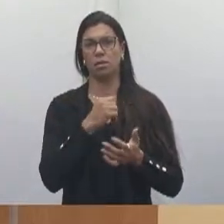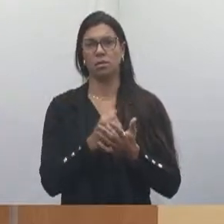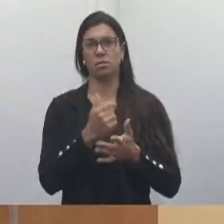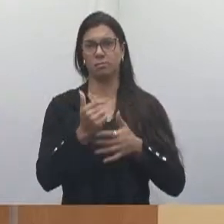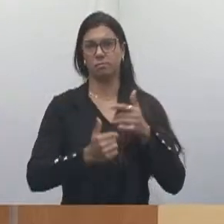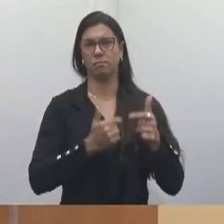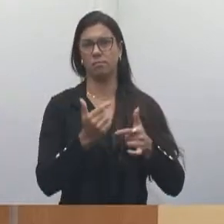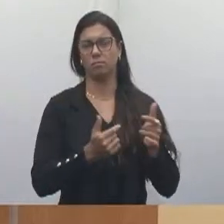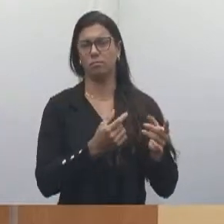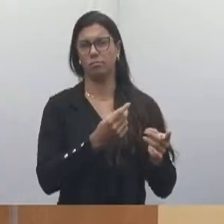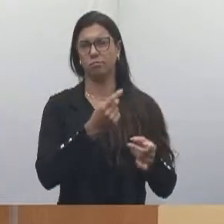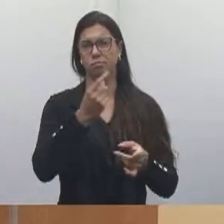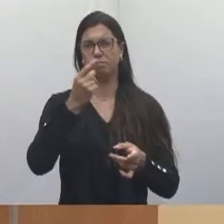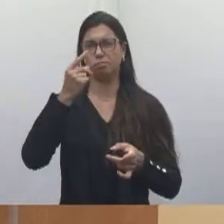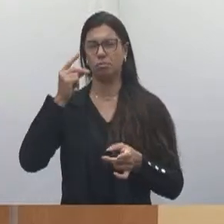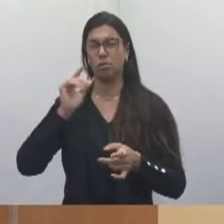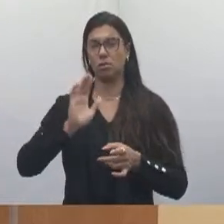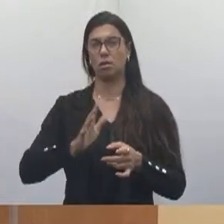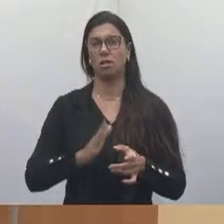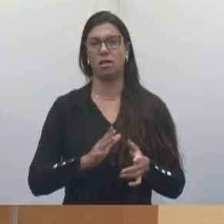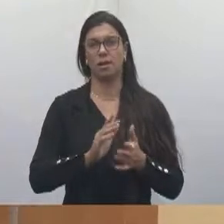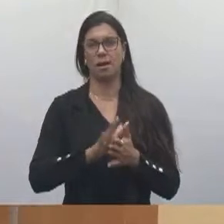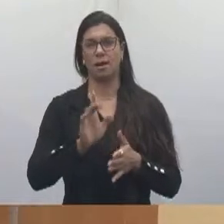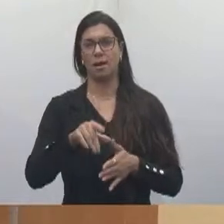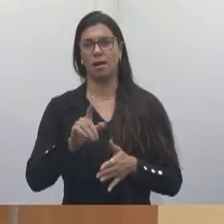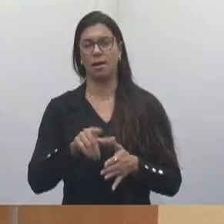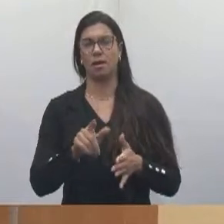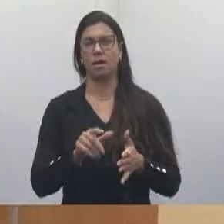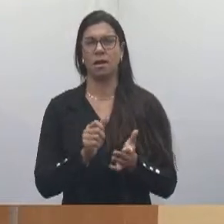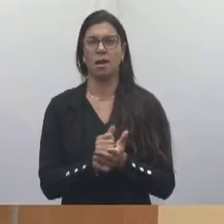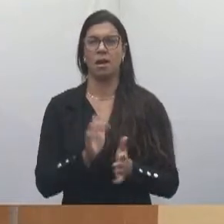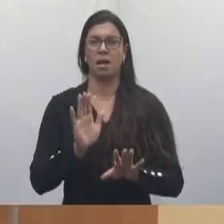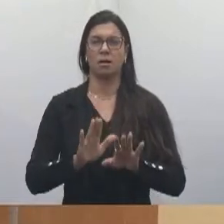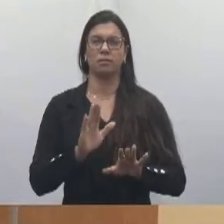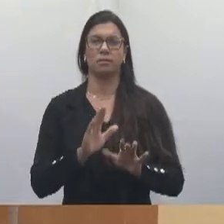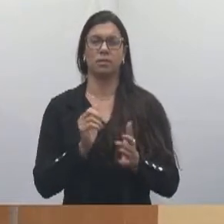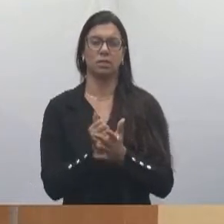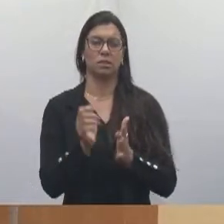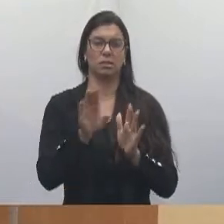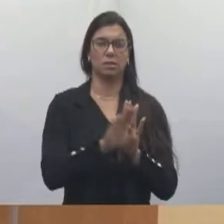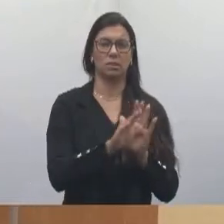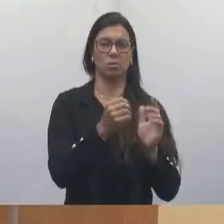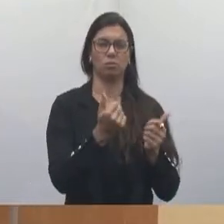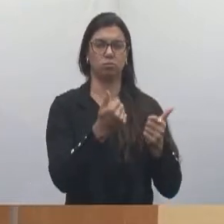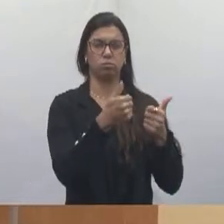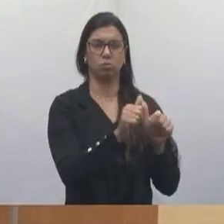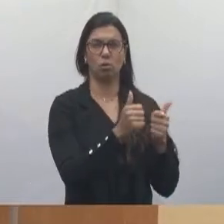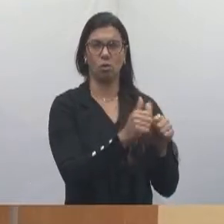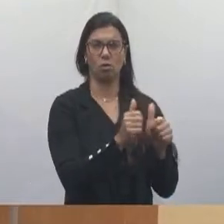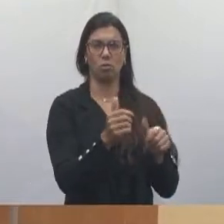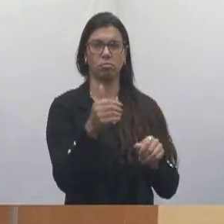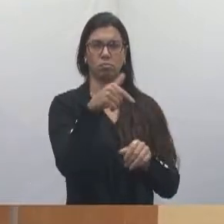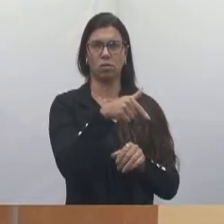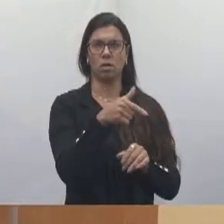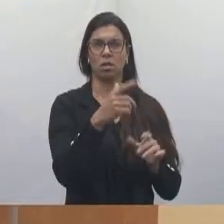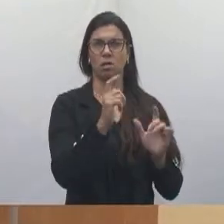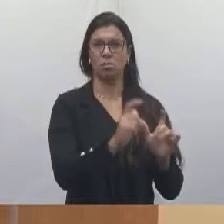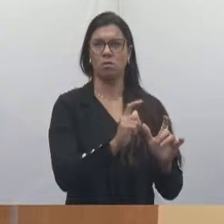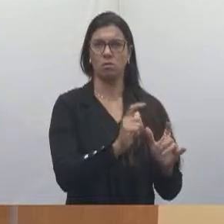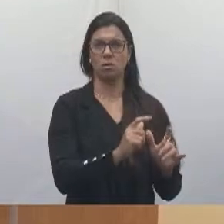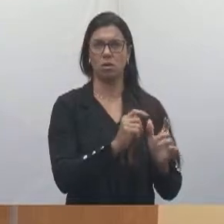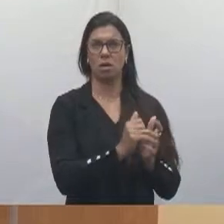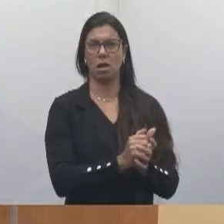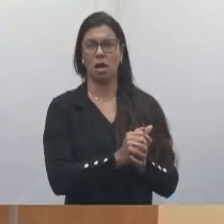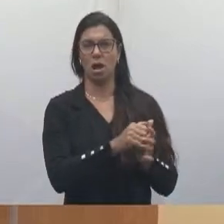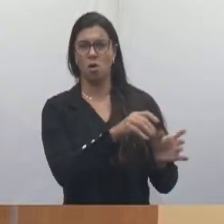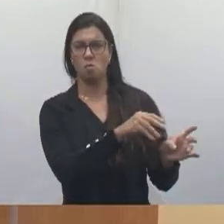Igarapés, né? E era tão terrível que muitas vezes você encostava o ônibus no ponto, tinha que parar, esperar uns 2, 3 segundos para a poeira baixar, para